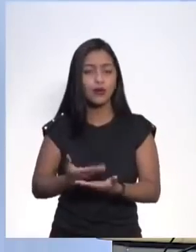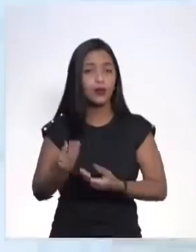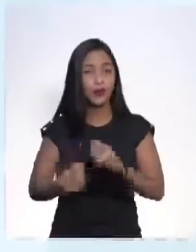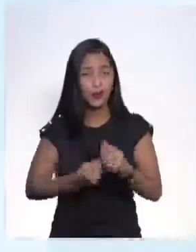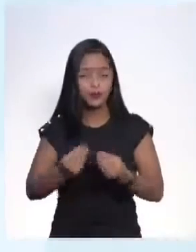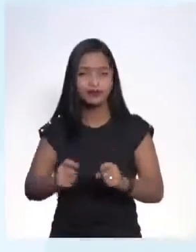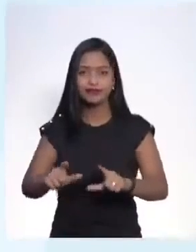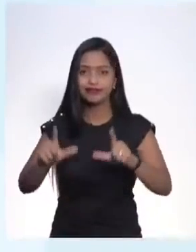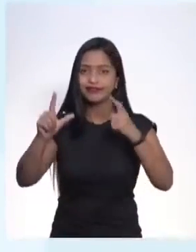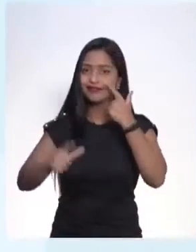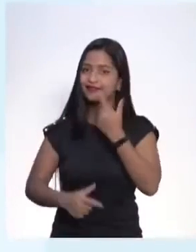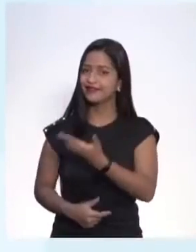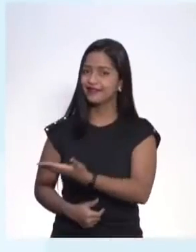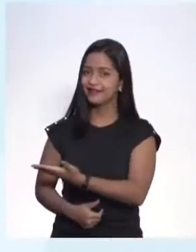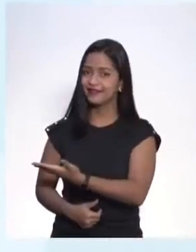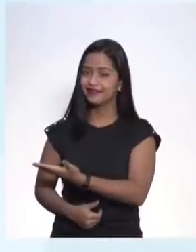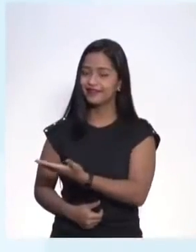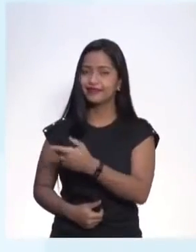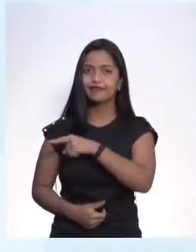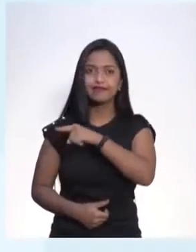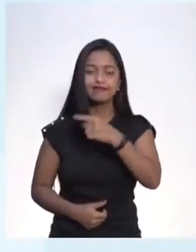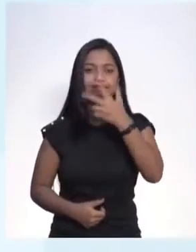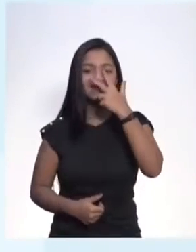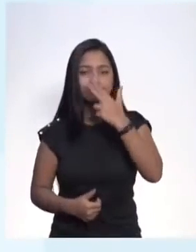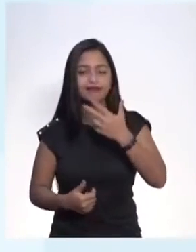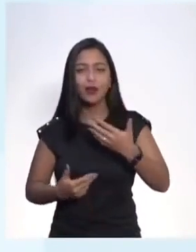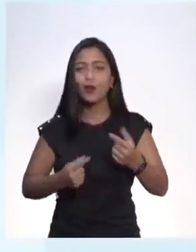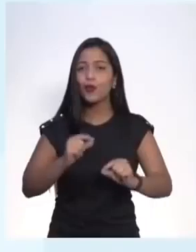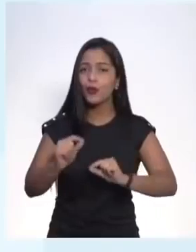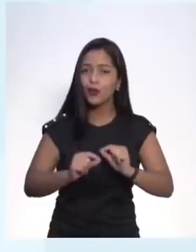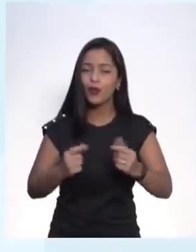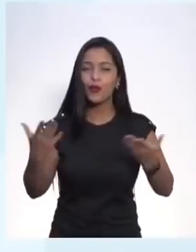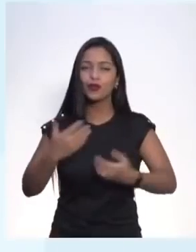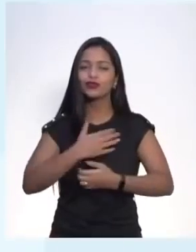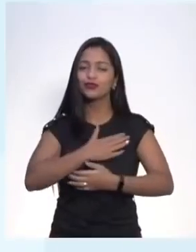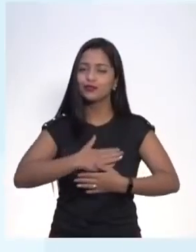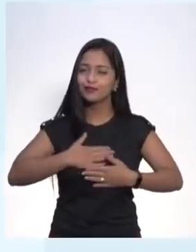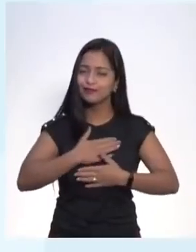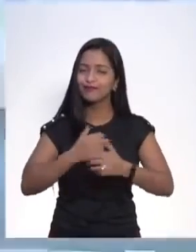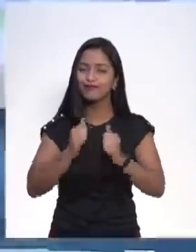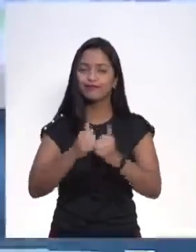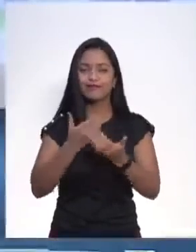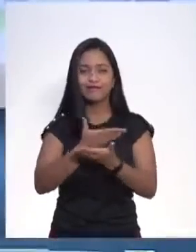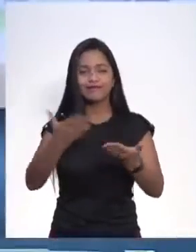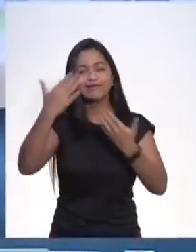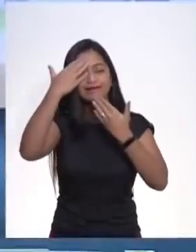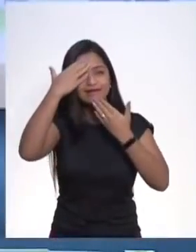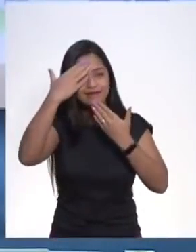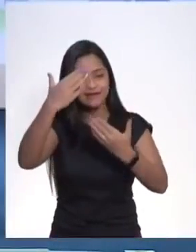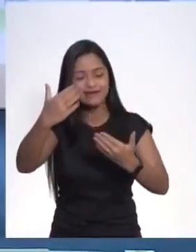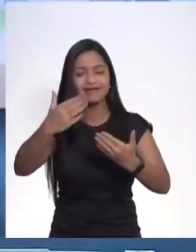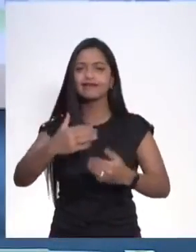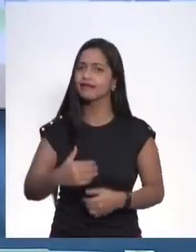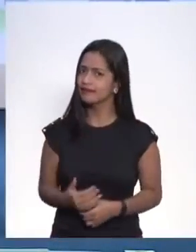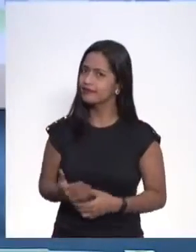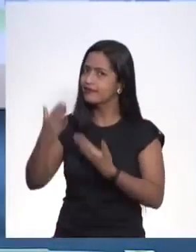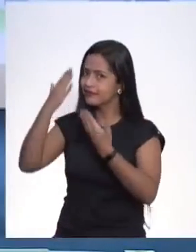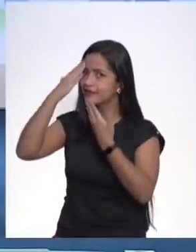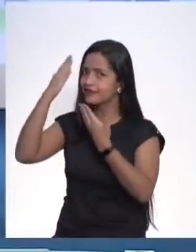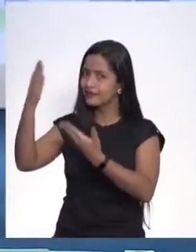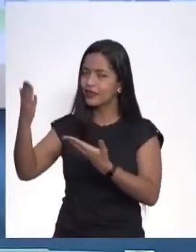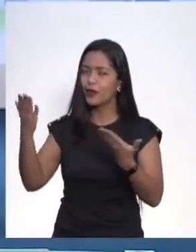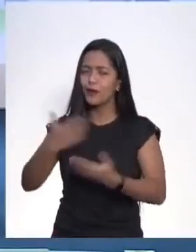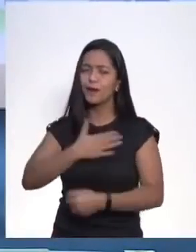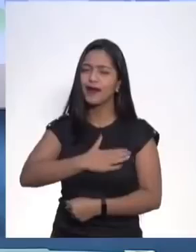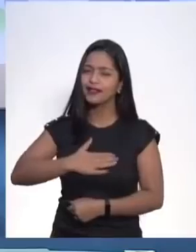lá a nossa aula, coloca o que vocês acharam. Foi um prazer estar aqui com vocês. Muito obrigado de novo, obrigado muito mesmo. Muito obrigada a você, Jonas. Foi